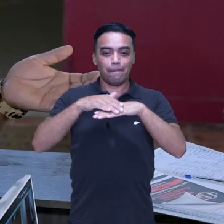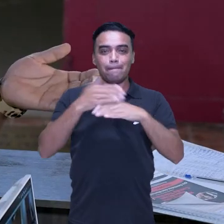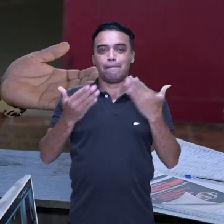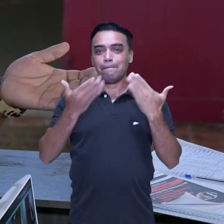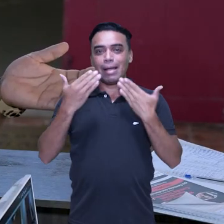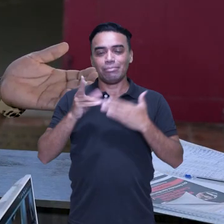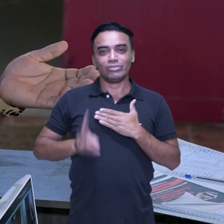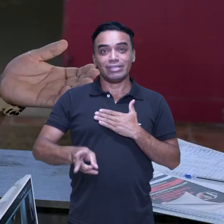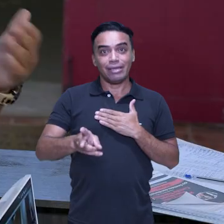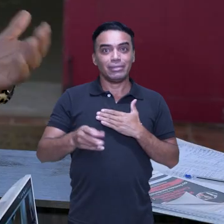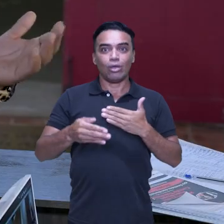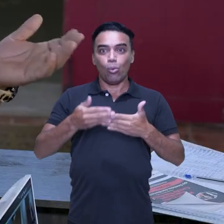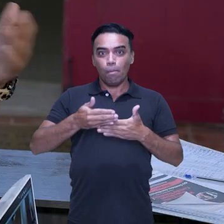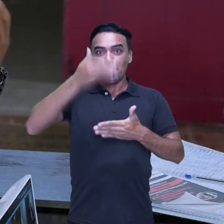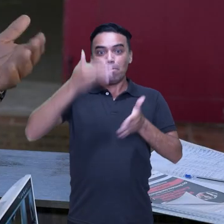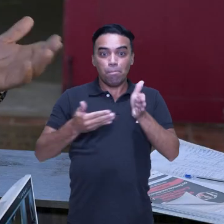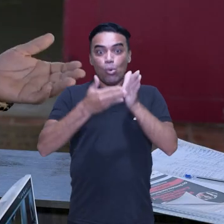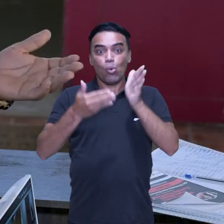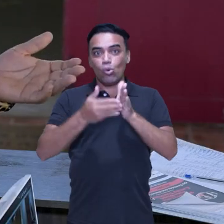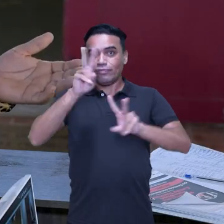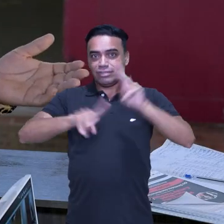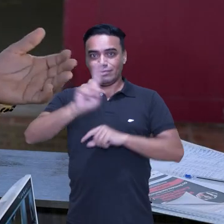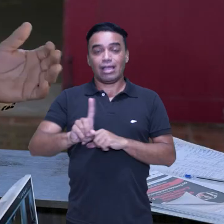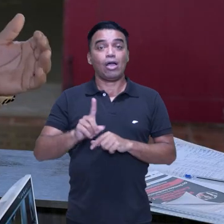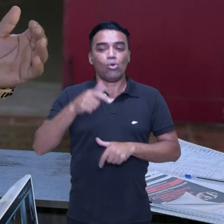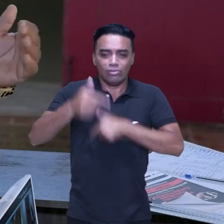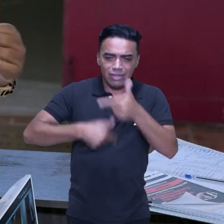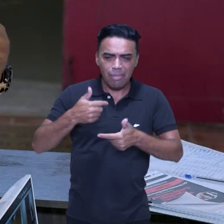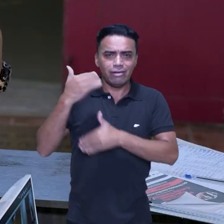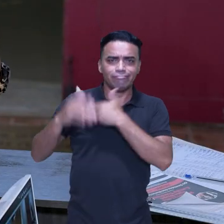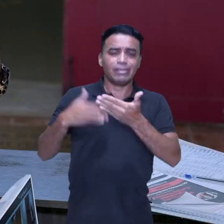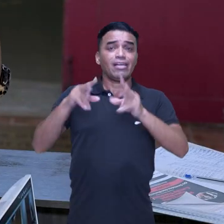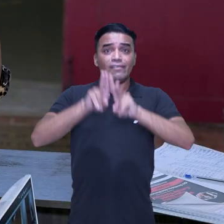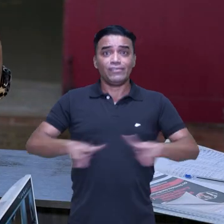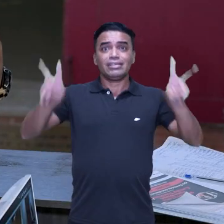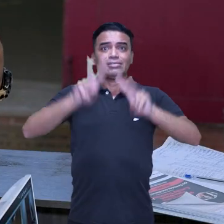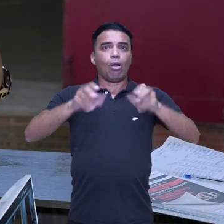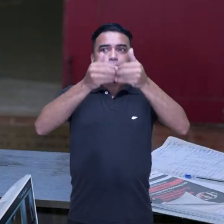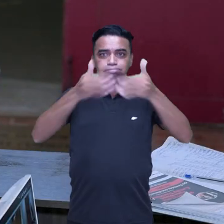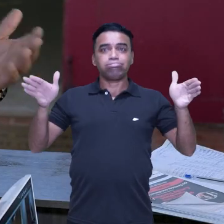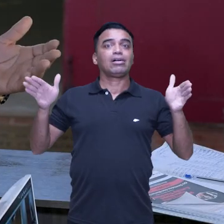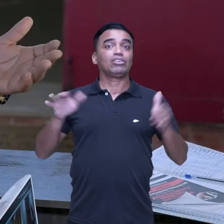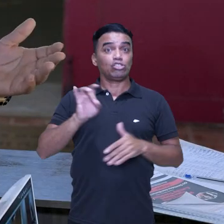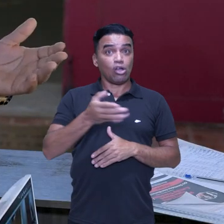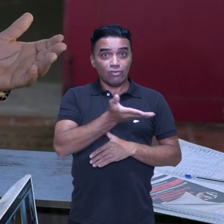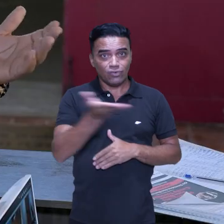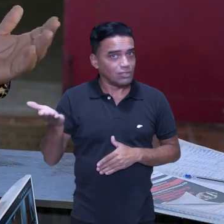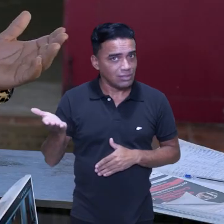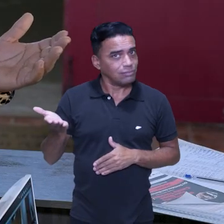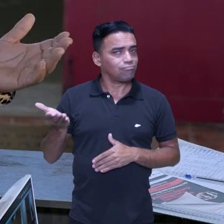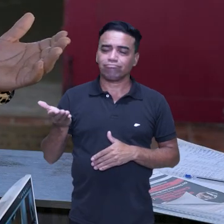Muros Invisíveis, com o trabalho que ela desenvolveu junto com a equipe, não deu visibilidade só para vocês.